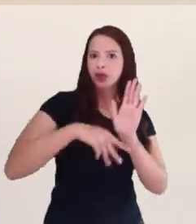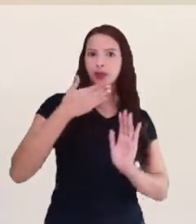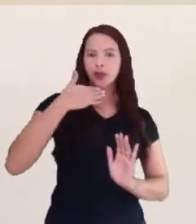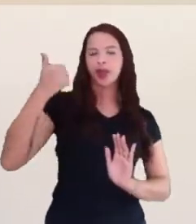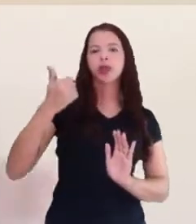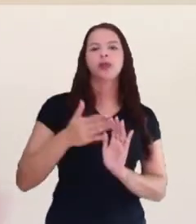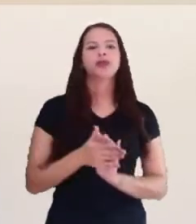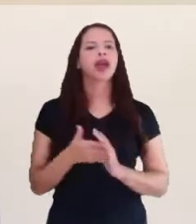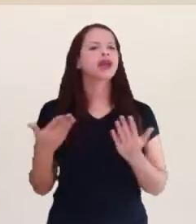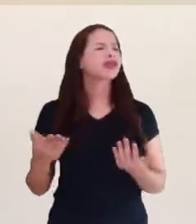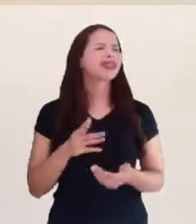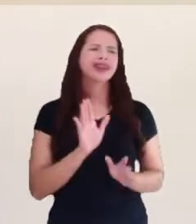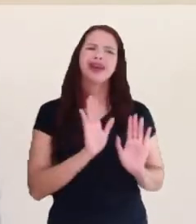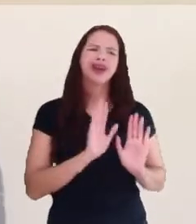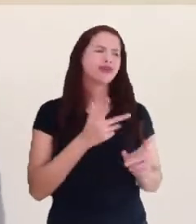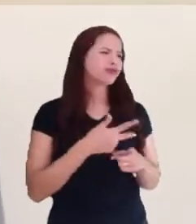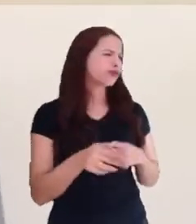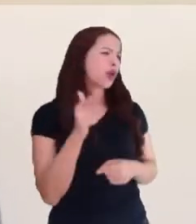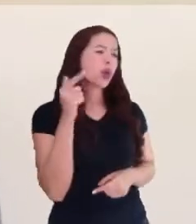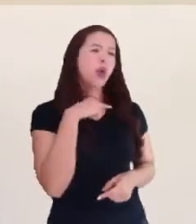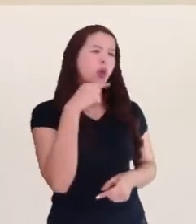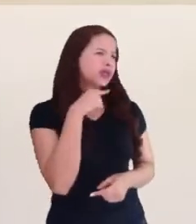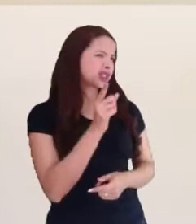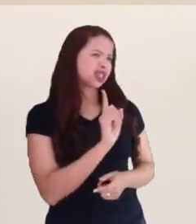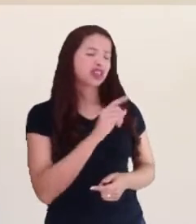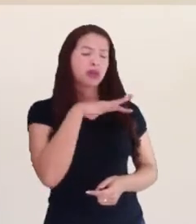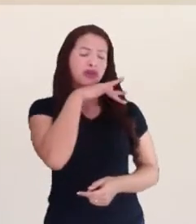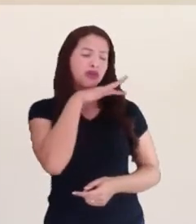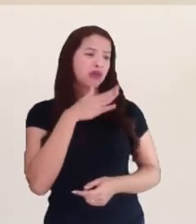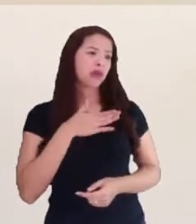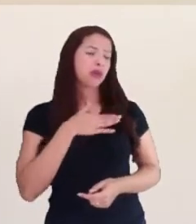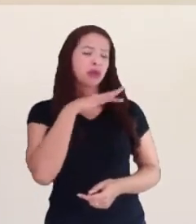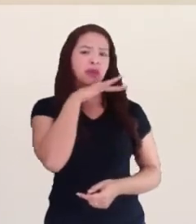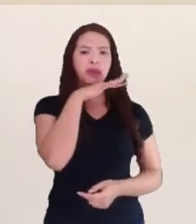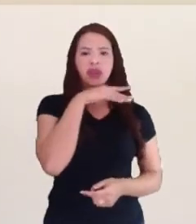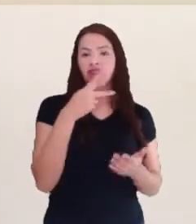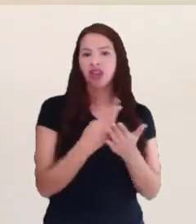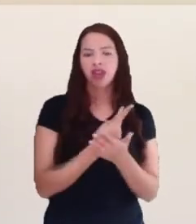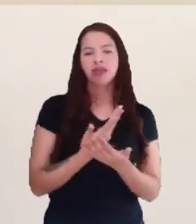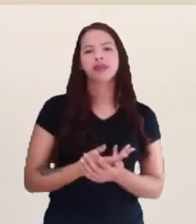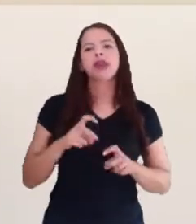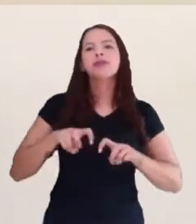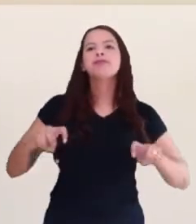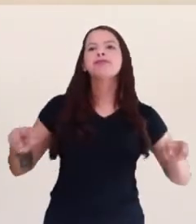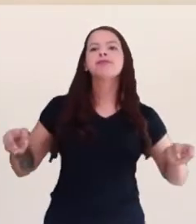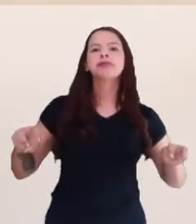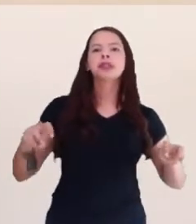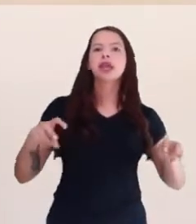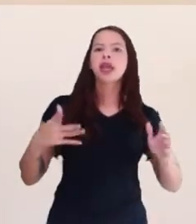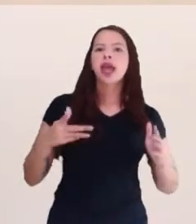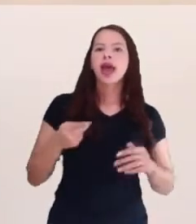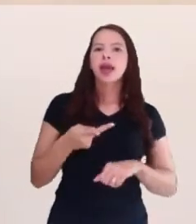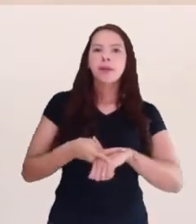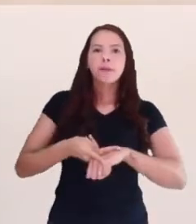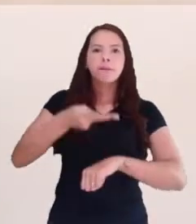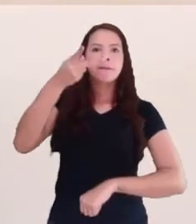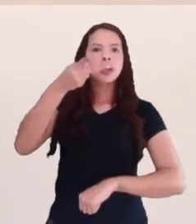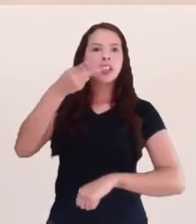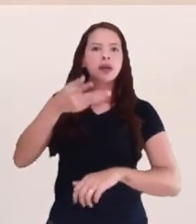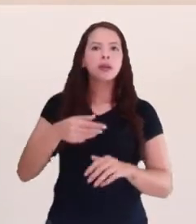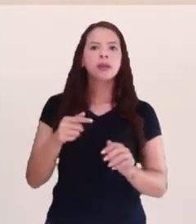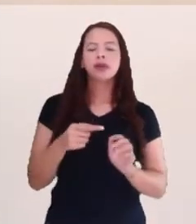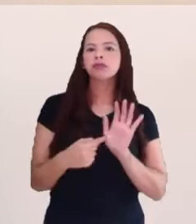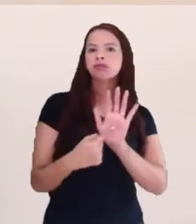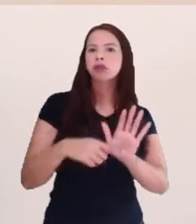meu foi horrível, que eu não ia ganhar nada e tal. Aí tá eu lá sentado com minhas amigas, do nada chama, e com o melhor banner apresentado, o Gleide